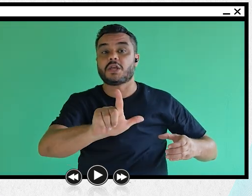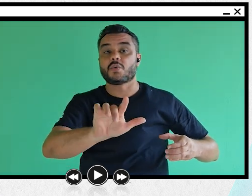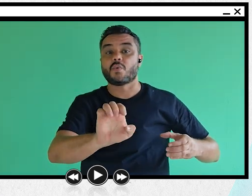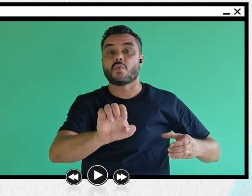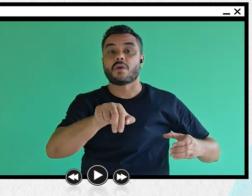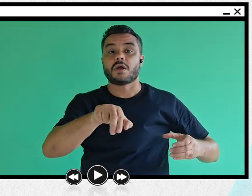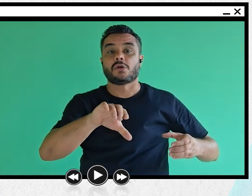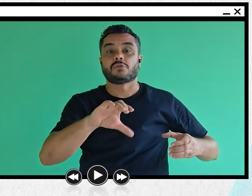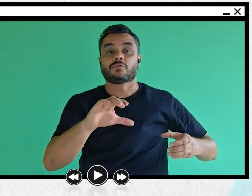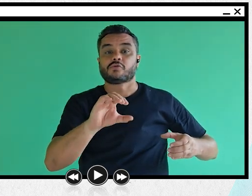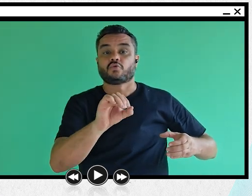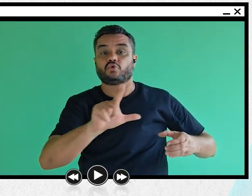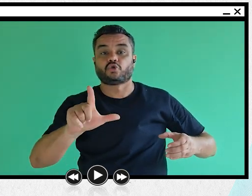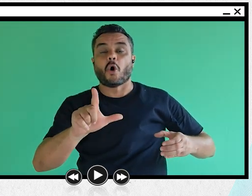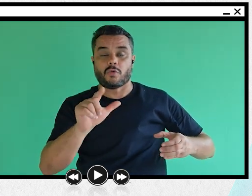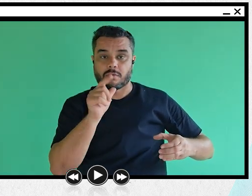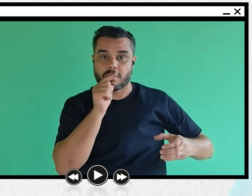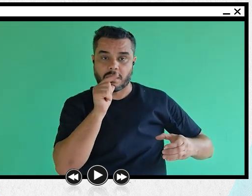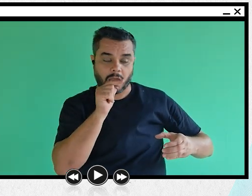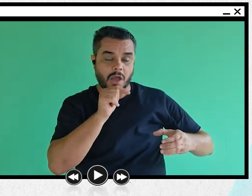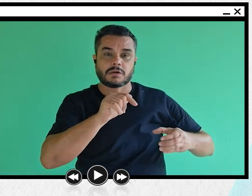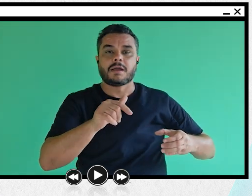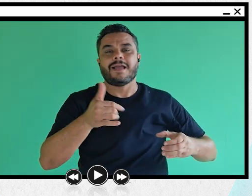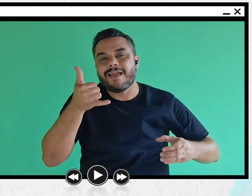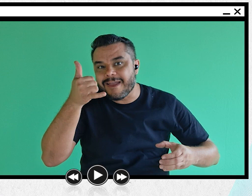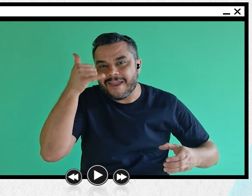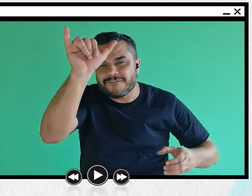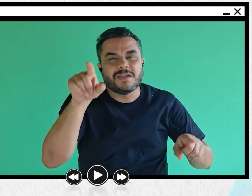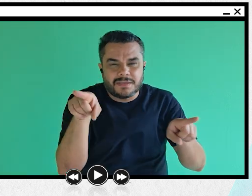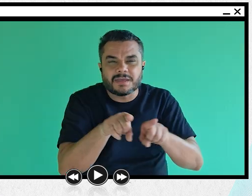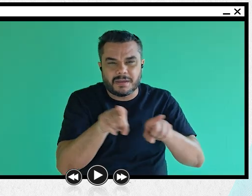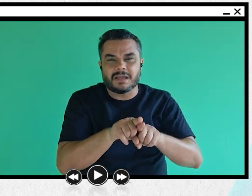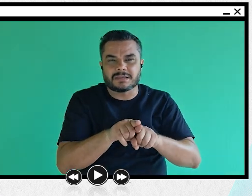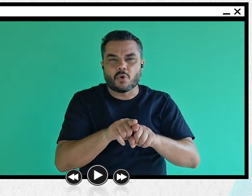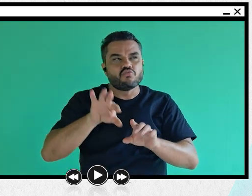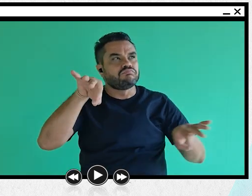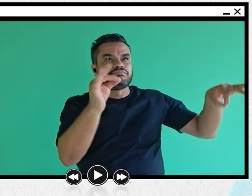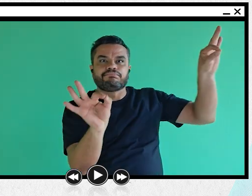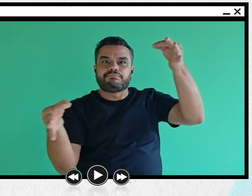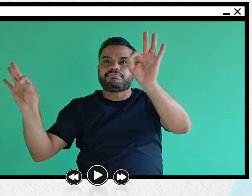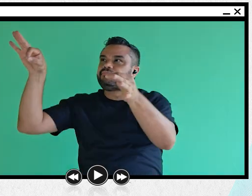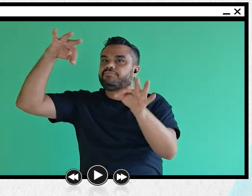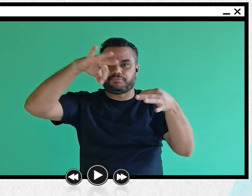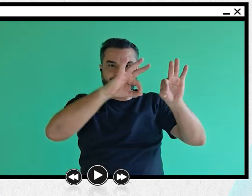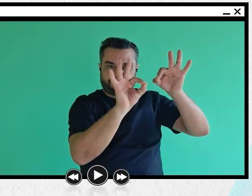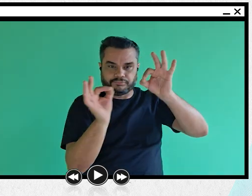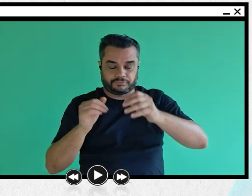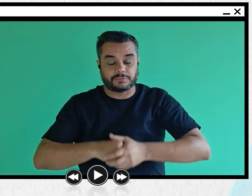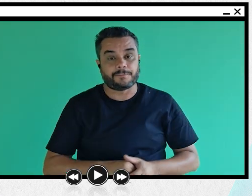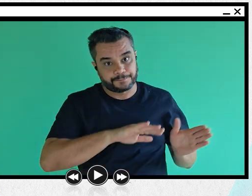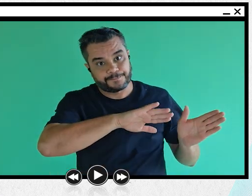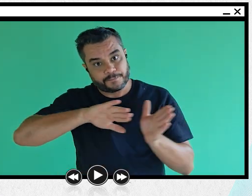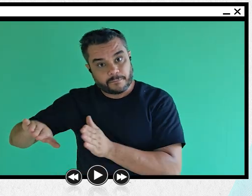Então isso também evita não somente odores, mas também proliferação de mosquitos, por exemplo. Como é um meio filtrante, né,